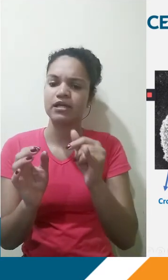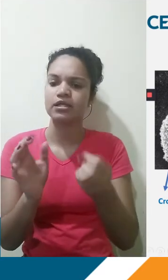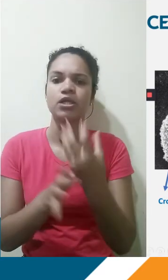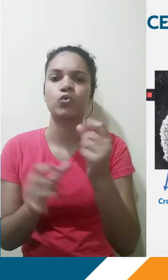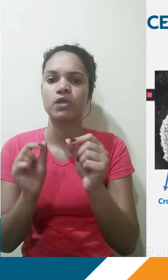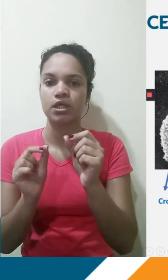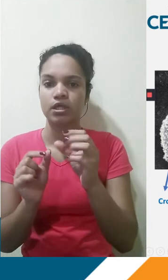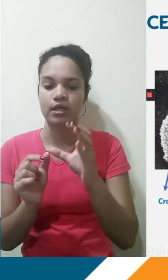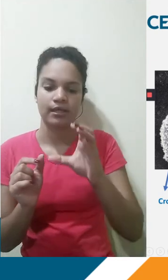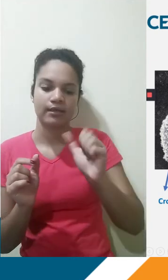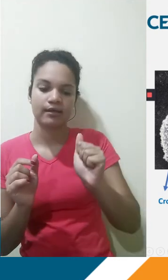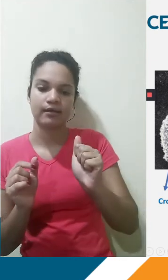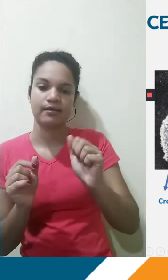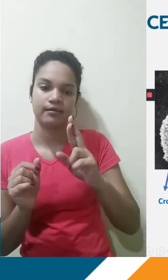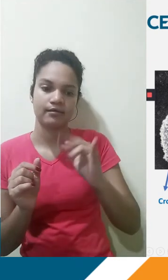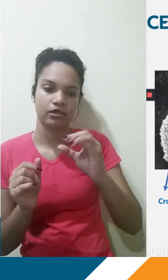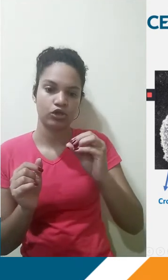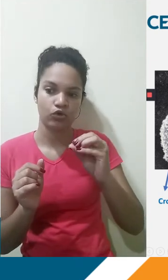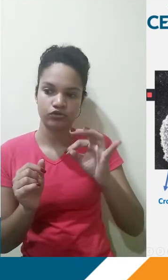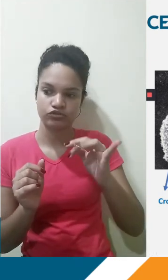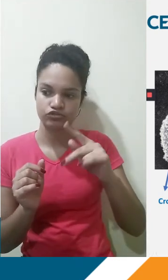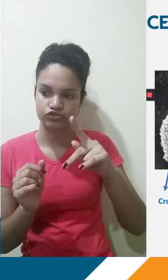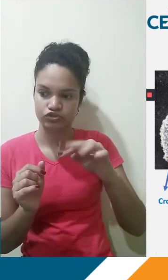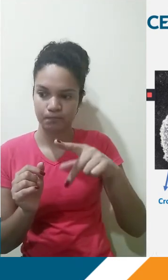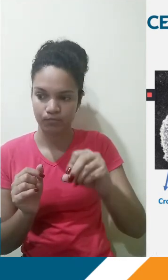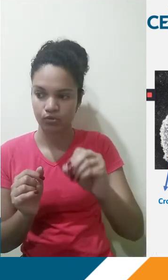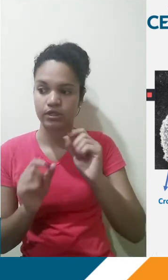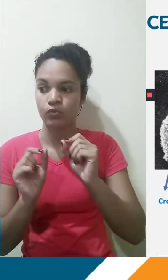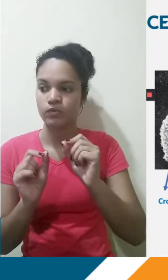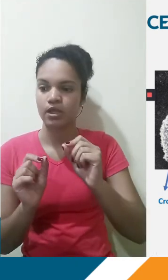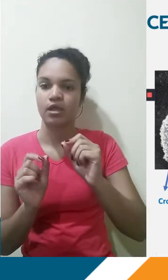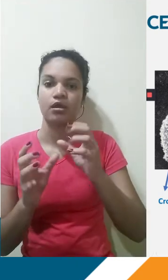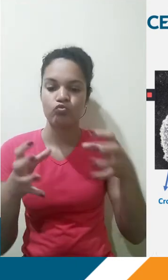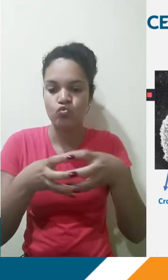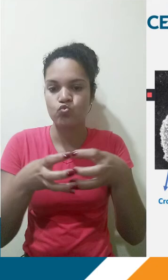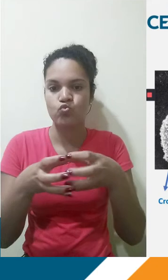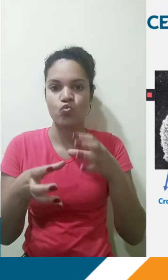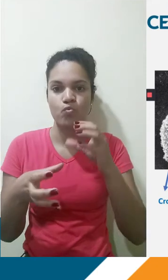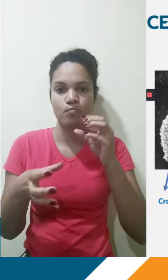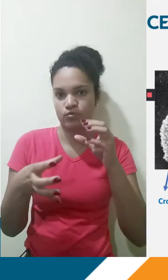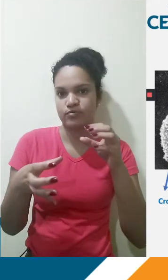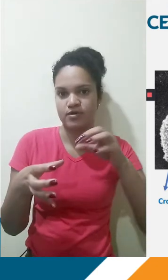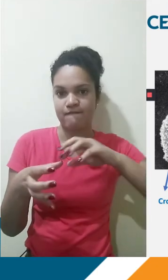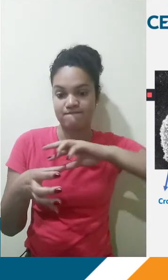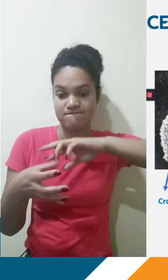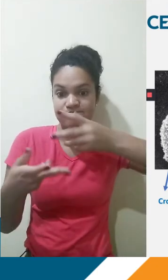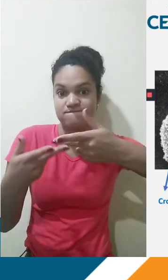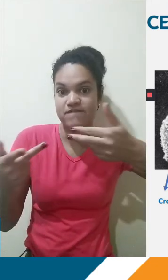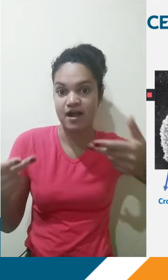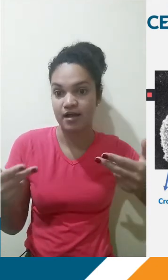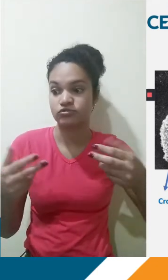que é o cariótipo? É o conjunto de cromossomos de uma célula. Cada espécie vai ter um conjunto ou um